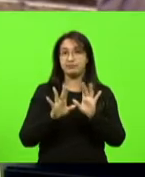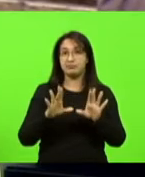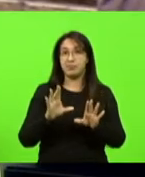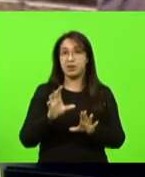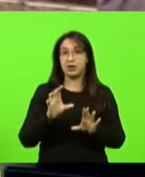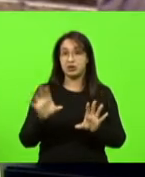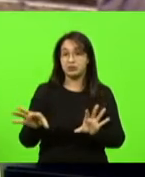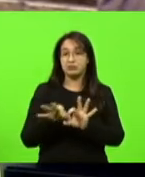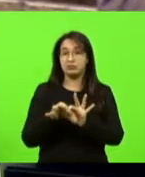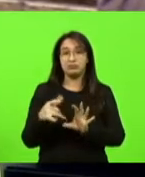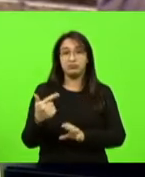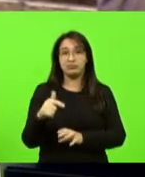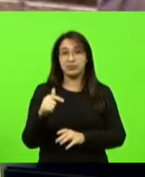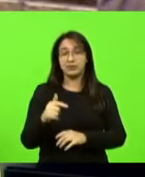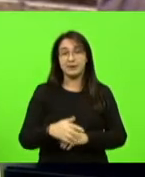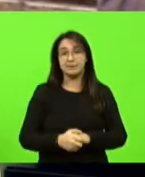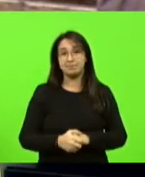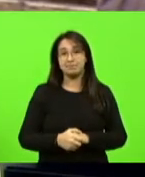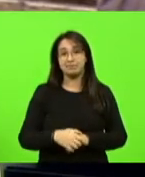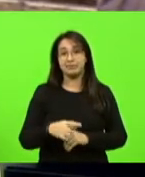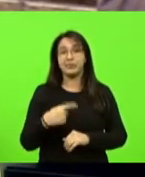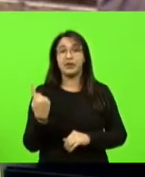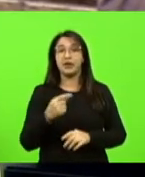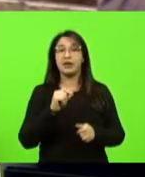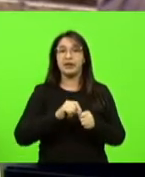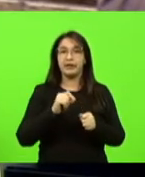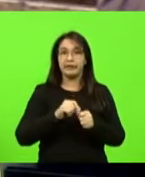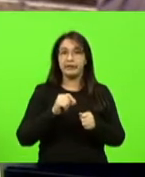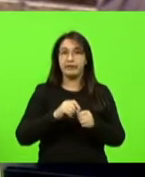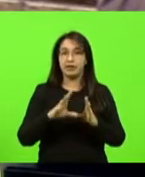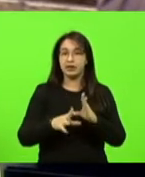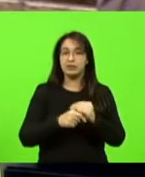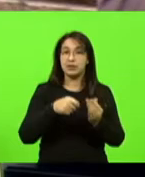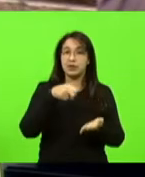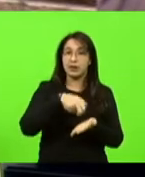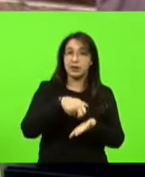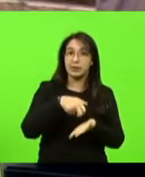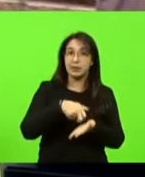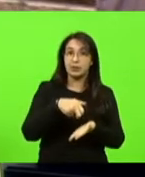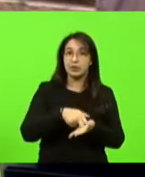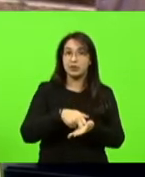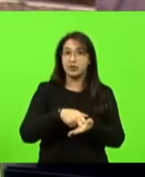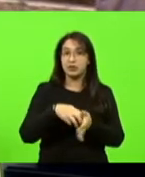Nós fizemos isso com as nossas emendas impositivas aqui, sem convênio.